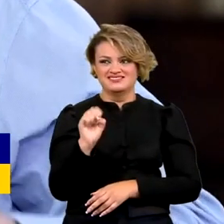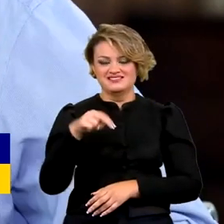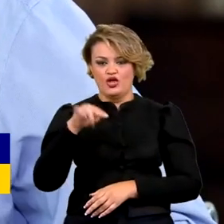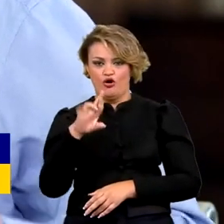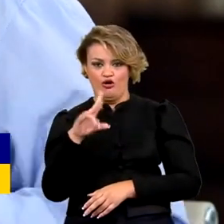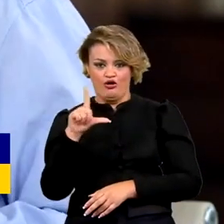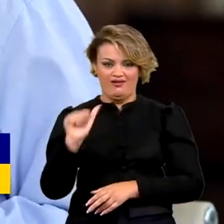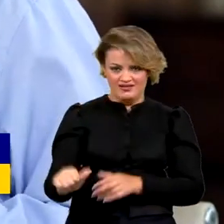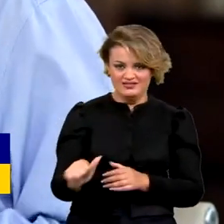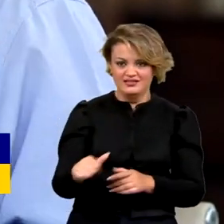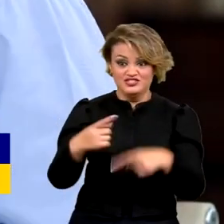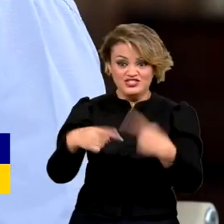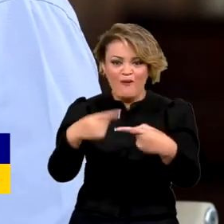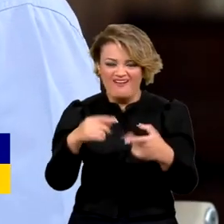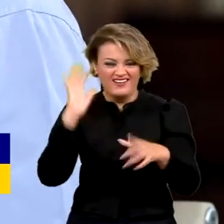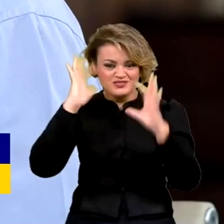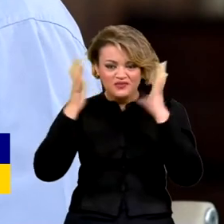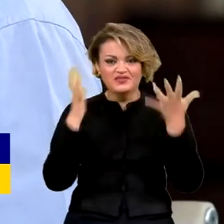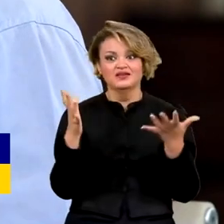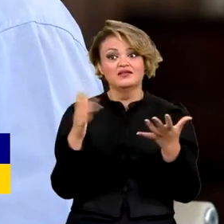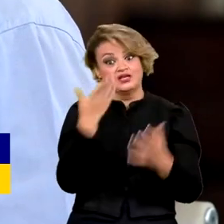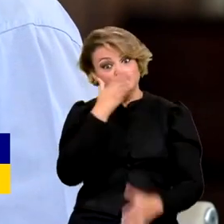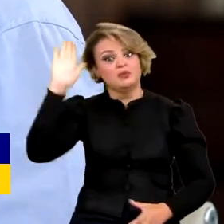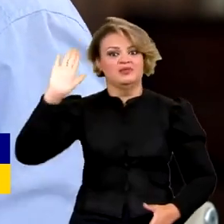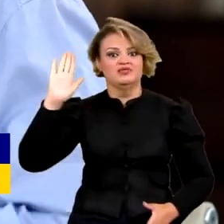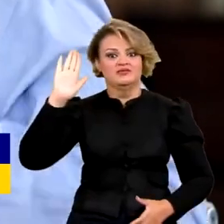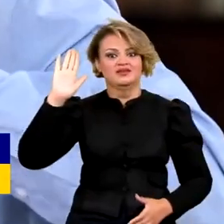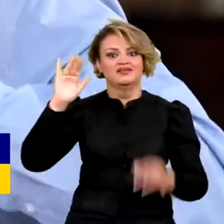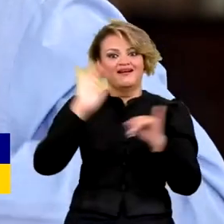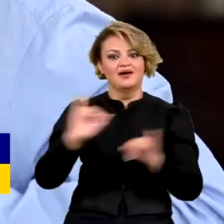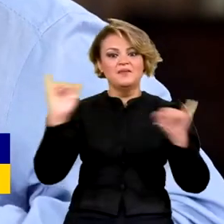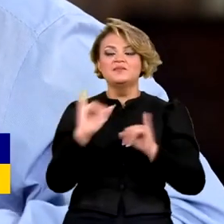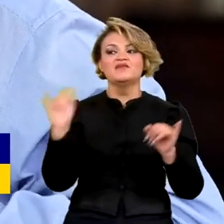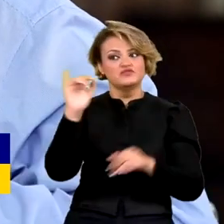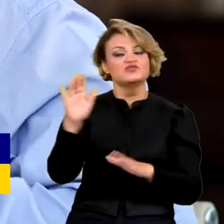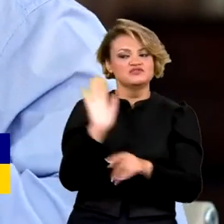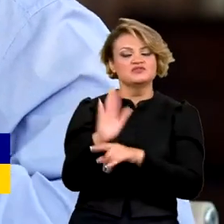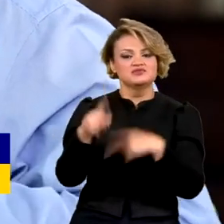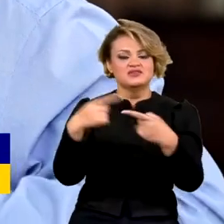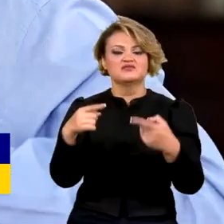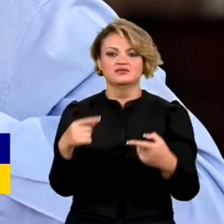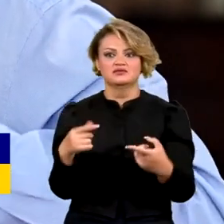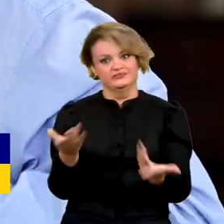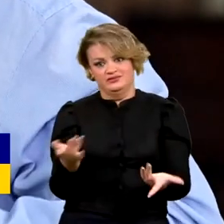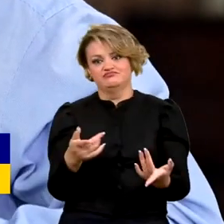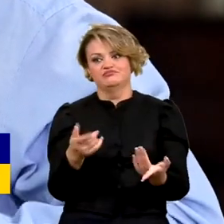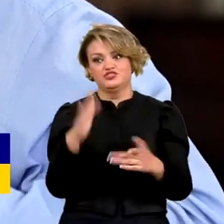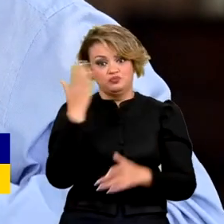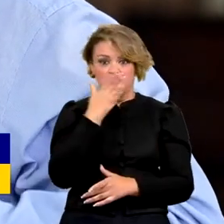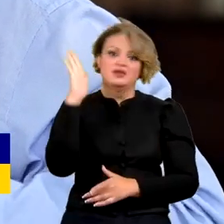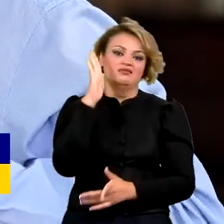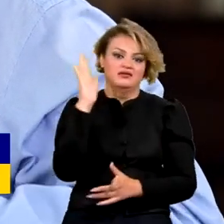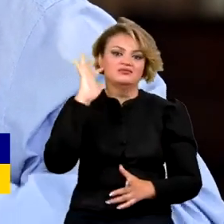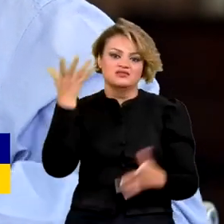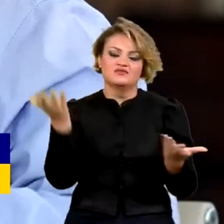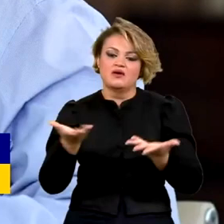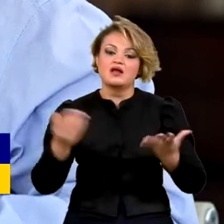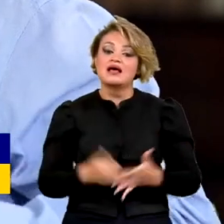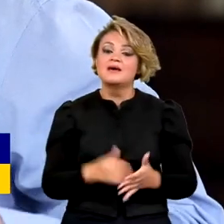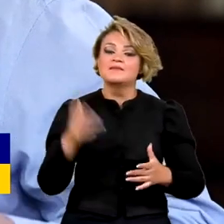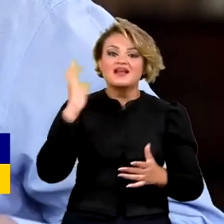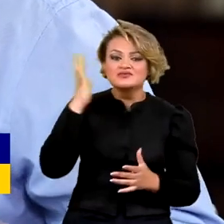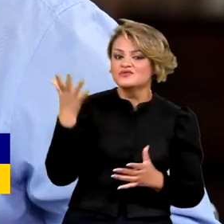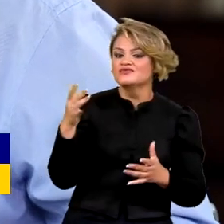Prometemos durante a campanha e nós vamos garantir isso para o povo encontrar um jeito de Livrar o nome da pessoa para ela poder voltar